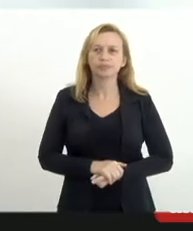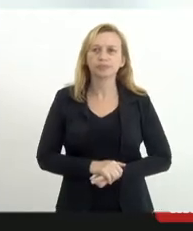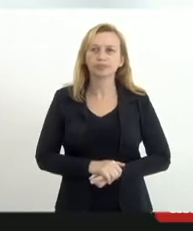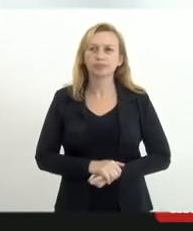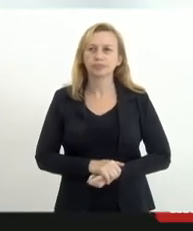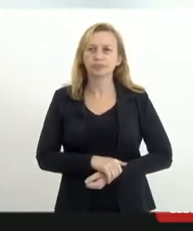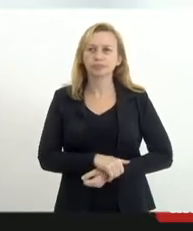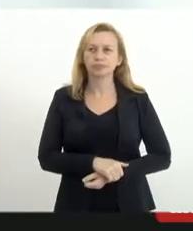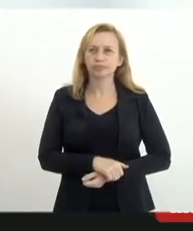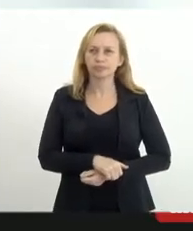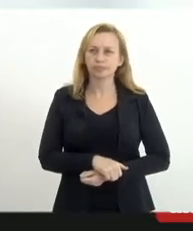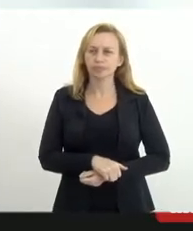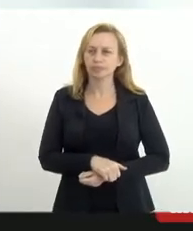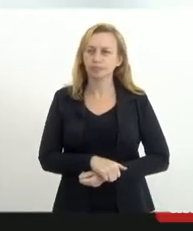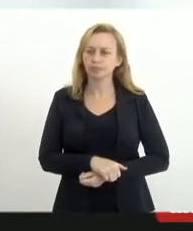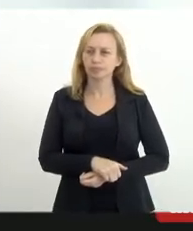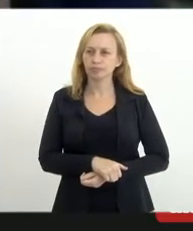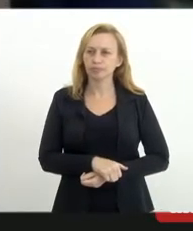que